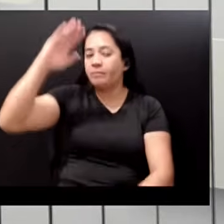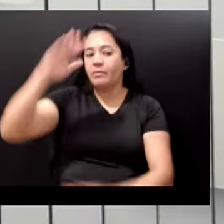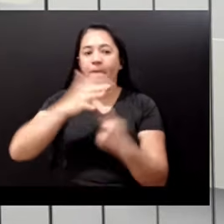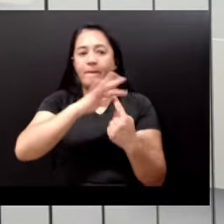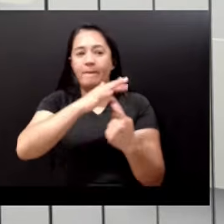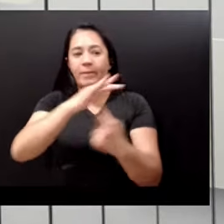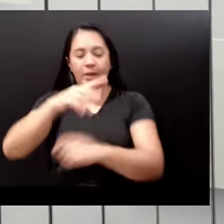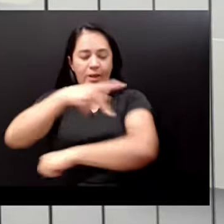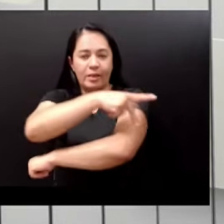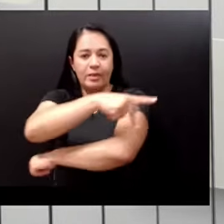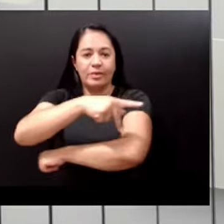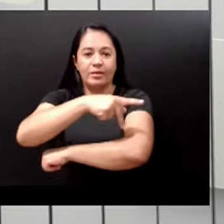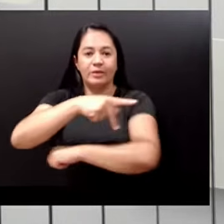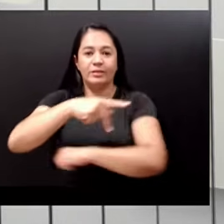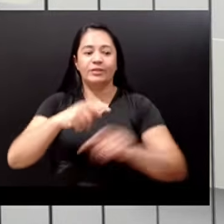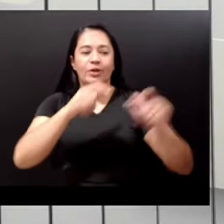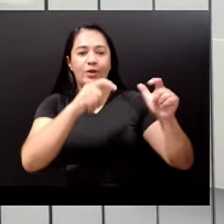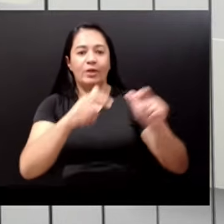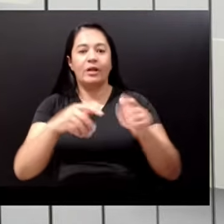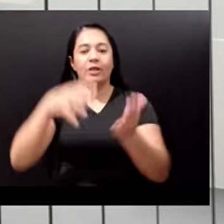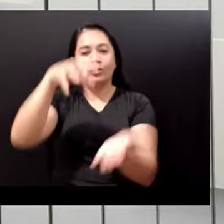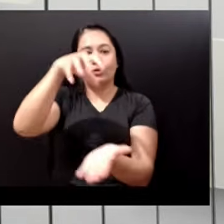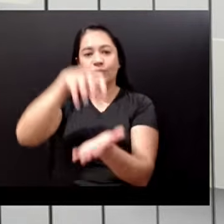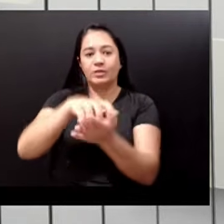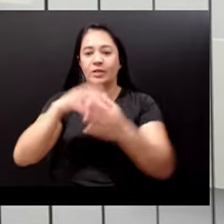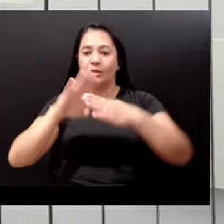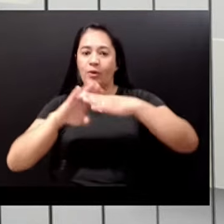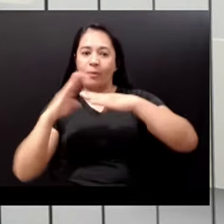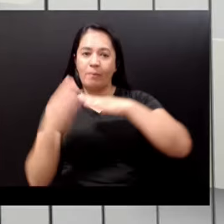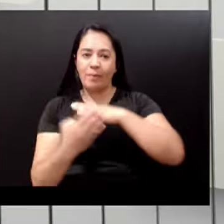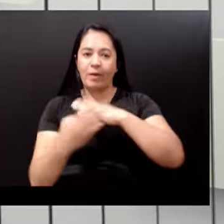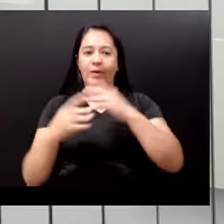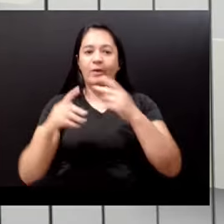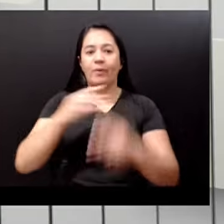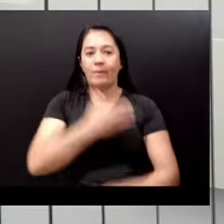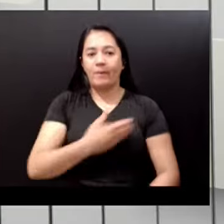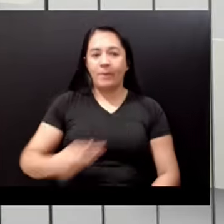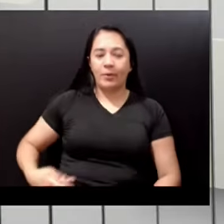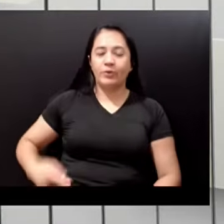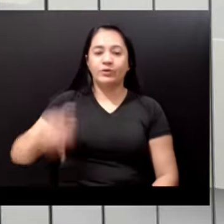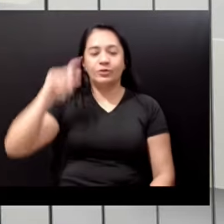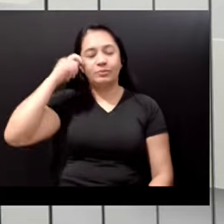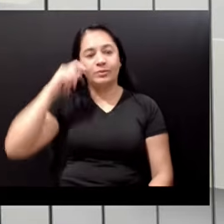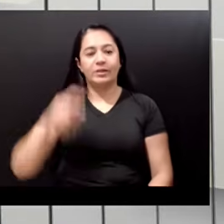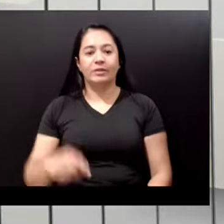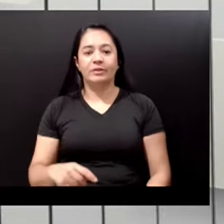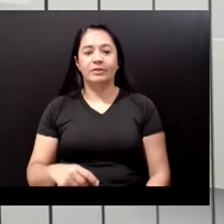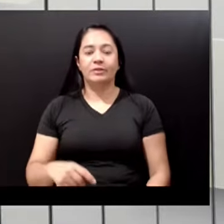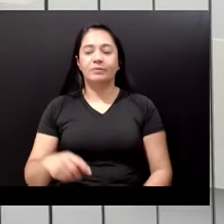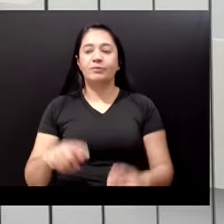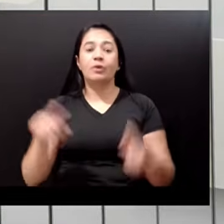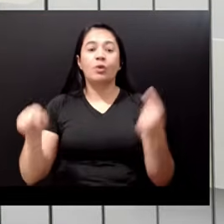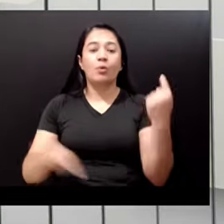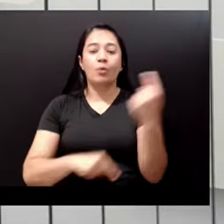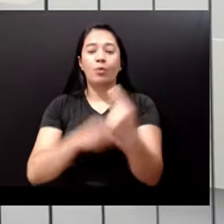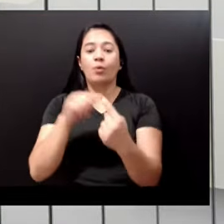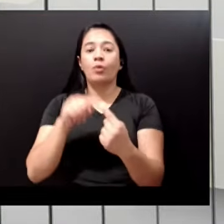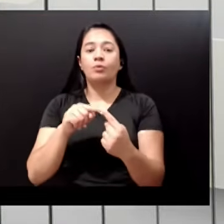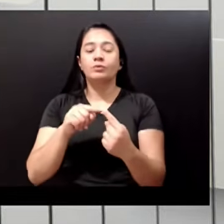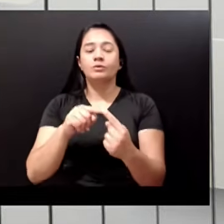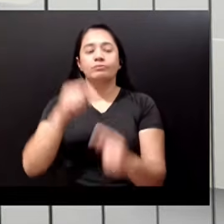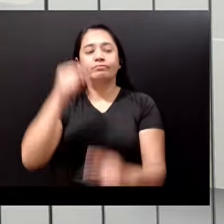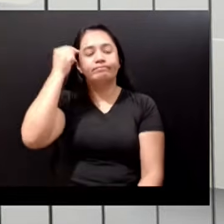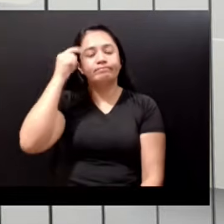centro, além dos bairros Cambuí e Ponte Preta. O roteiro turístico tem como objetivo refletir e educar